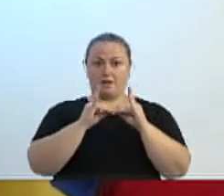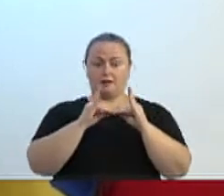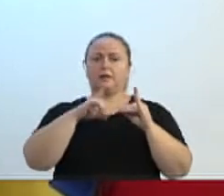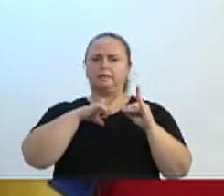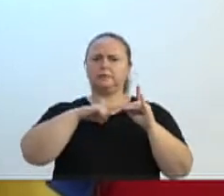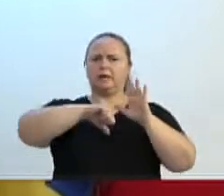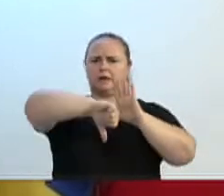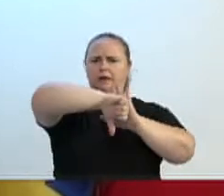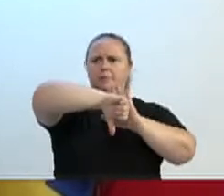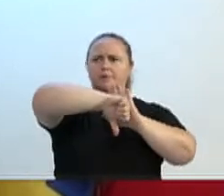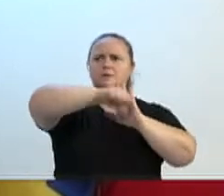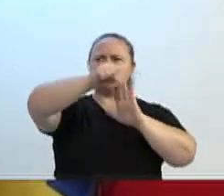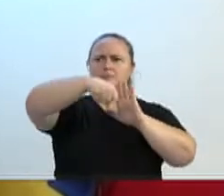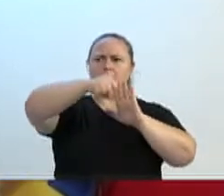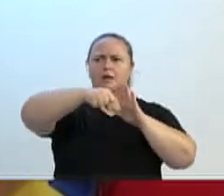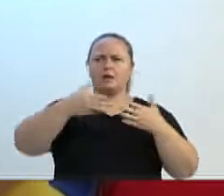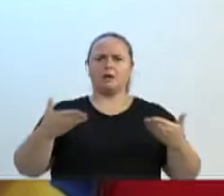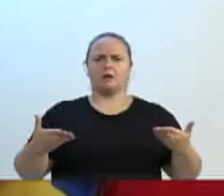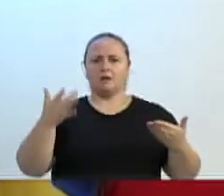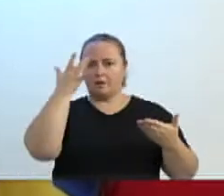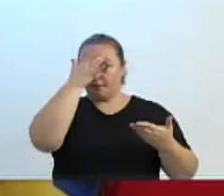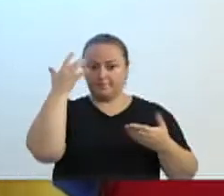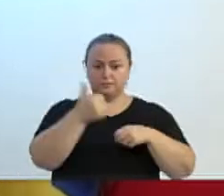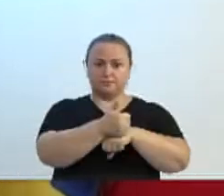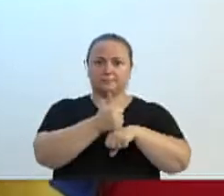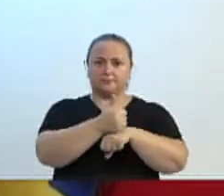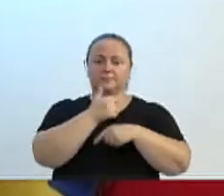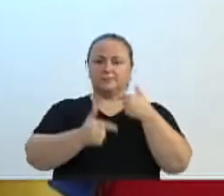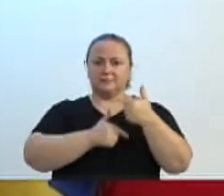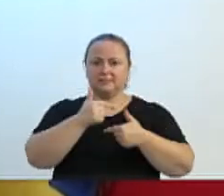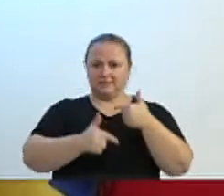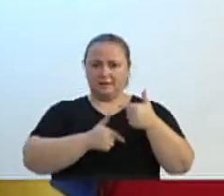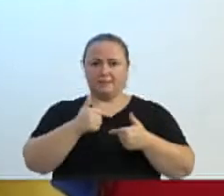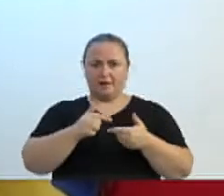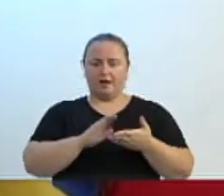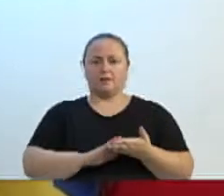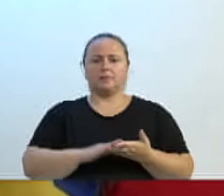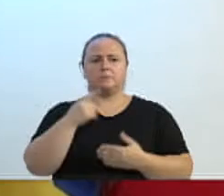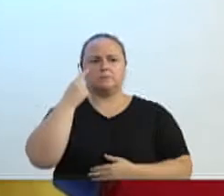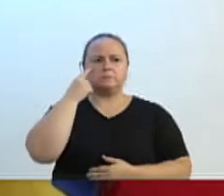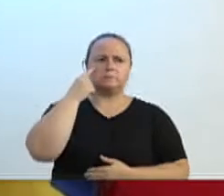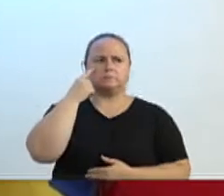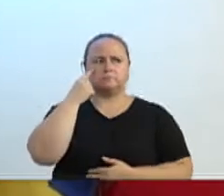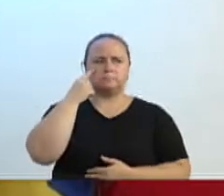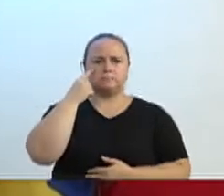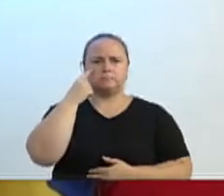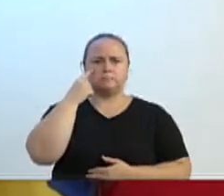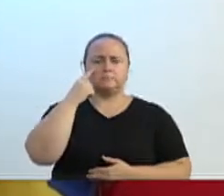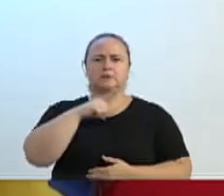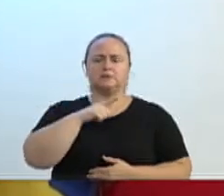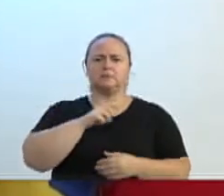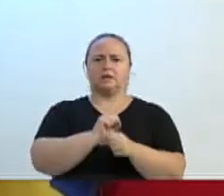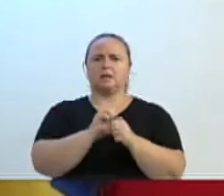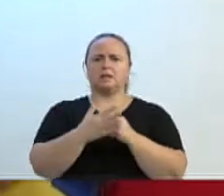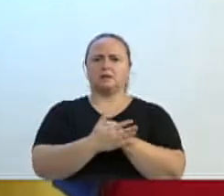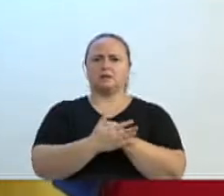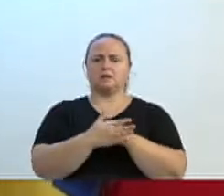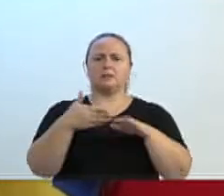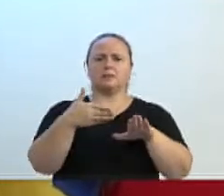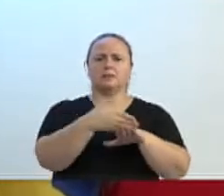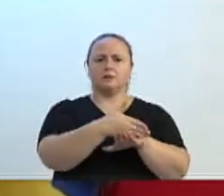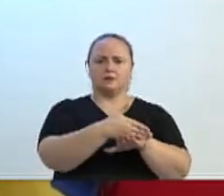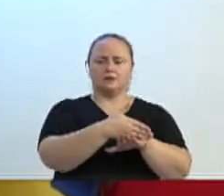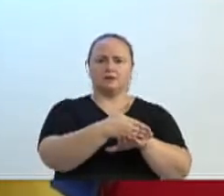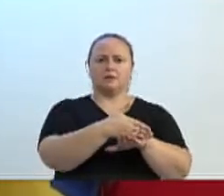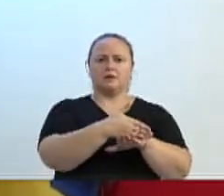aqueles profissionais. As pessoas saem do hospital com suspeita de Covid, passam na central funerária para